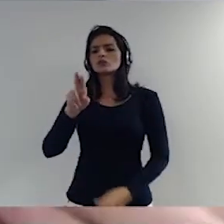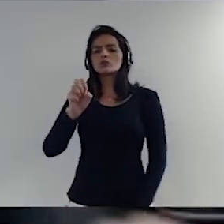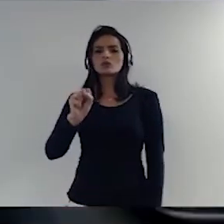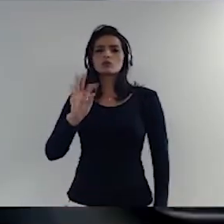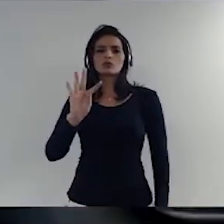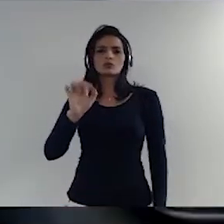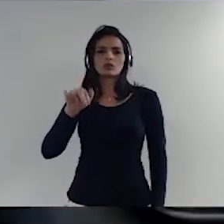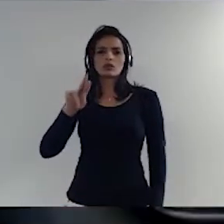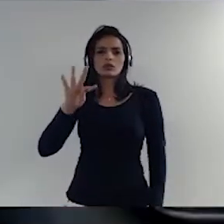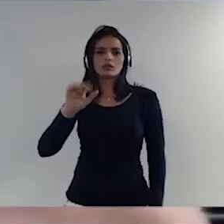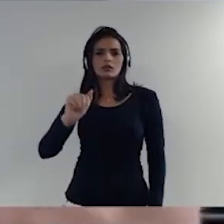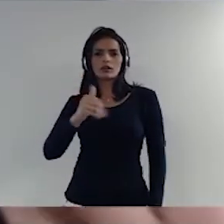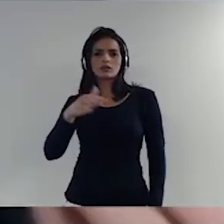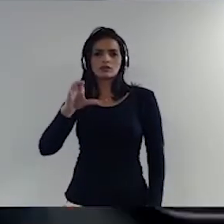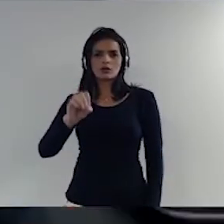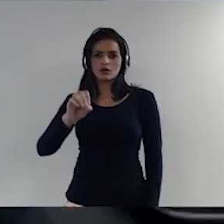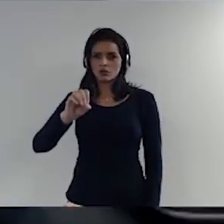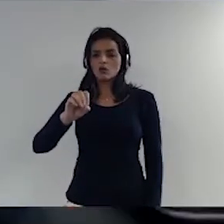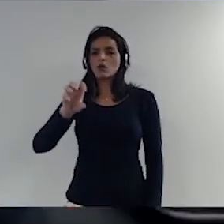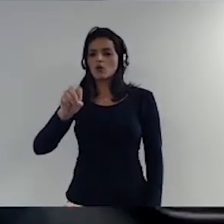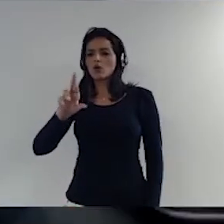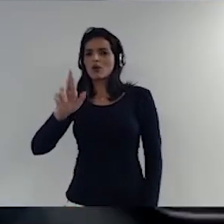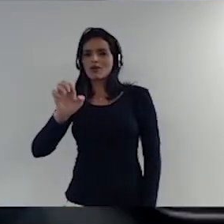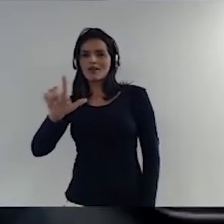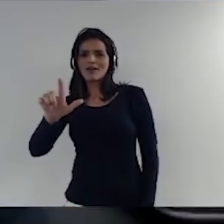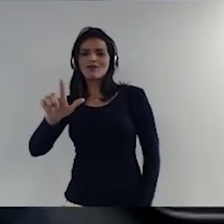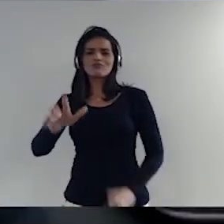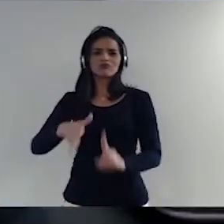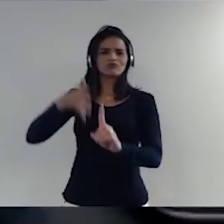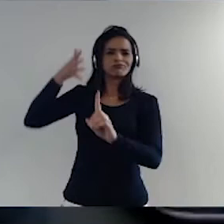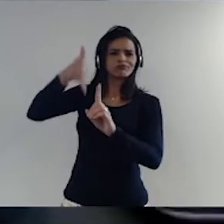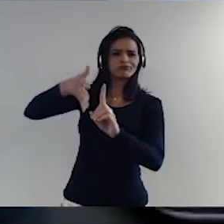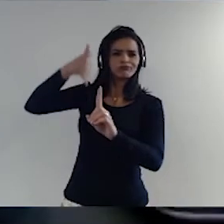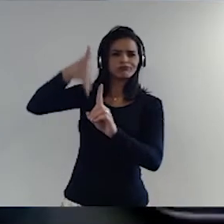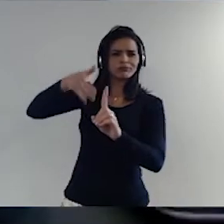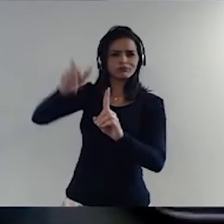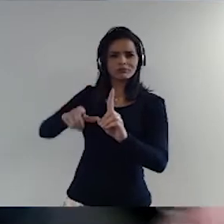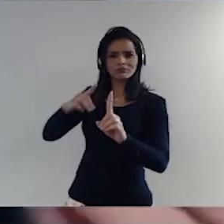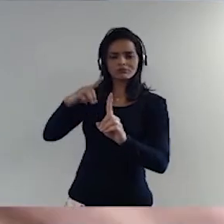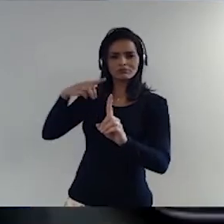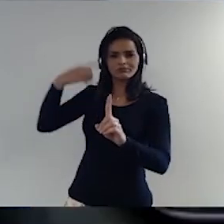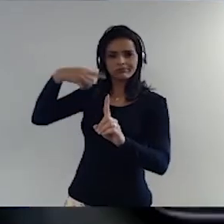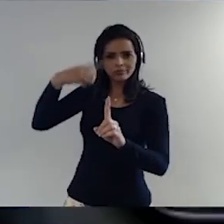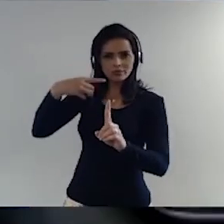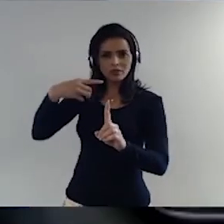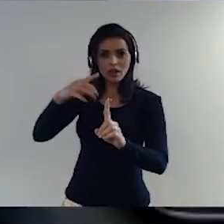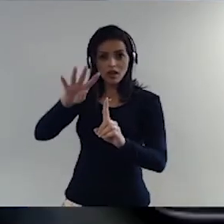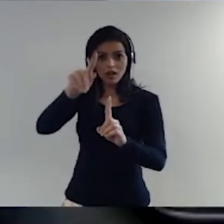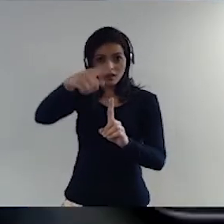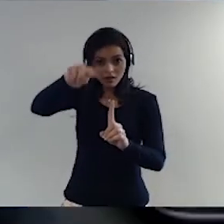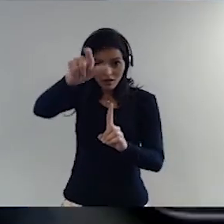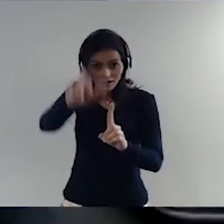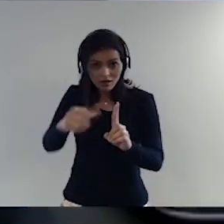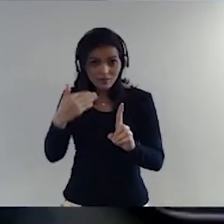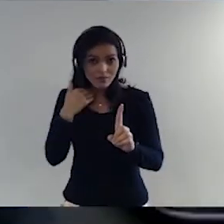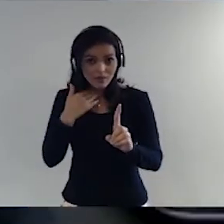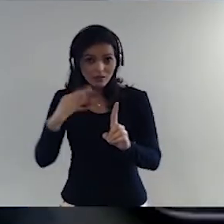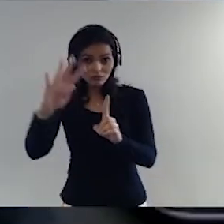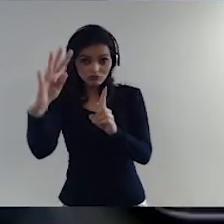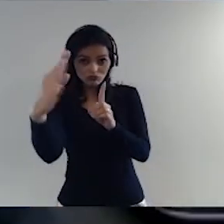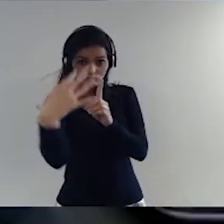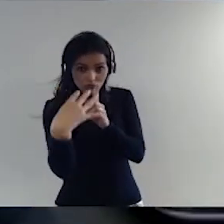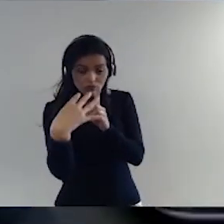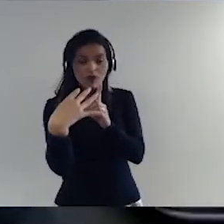para chamar a atenção de todos os julgadores, e não só apenas daquele julgador que teve um